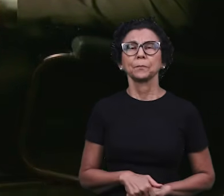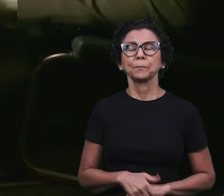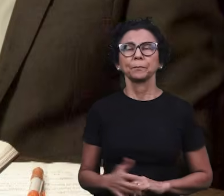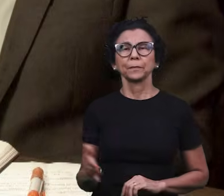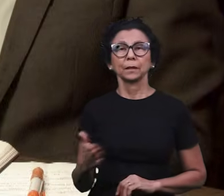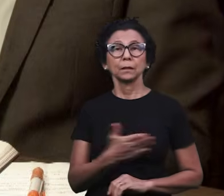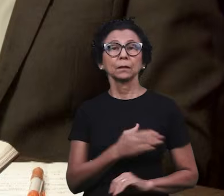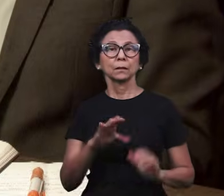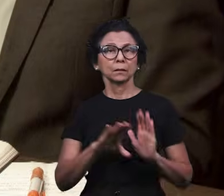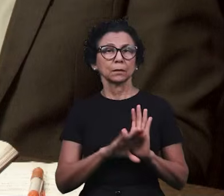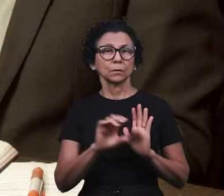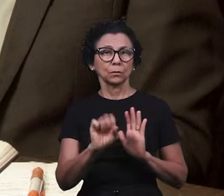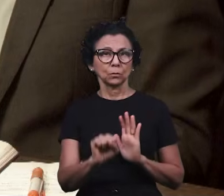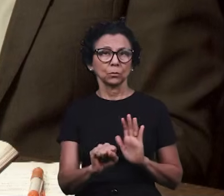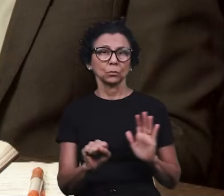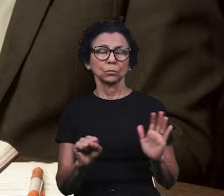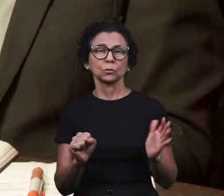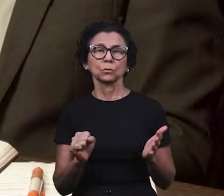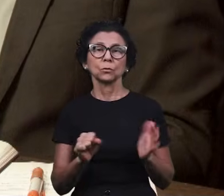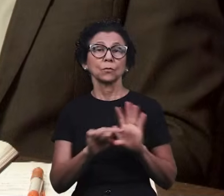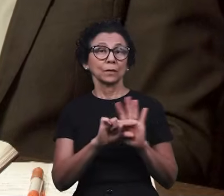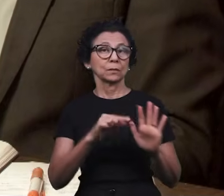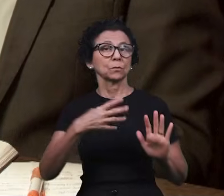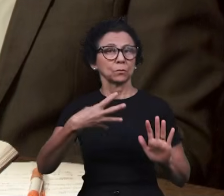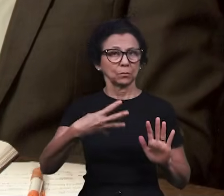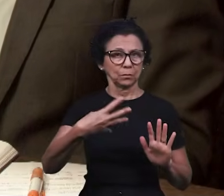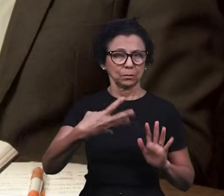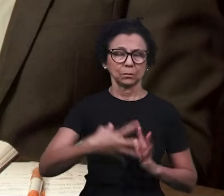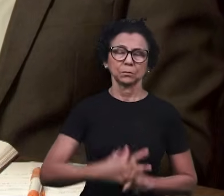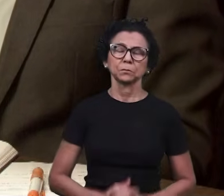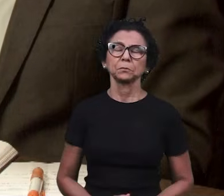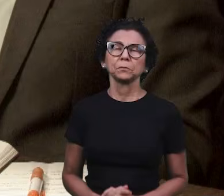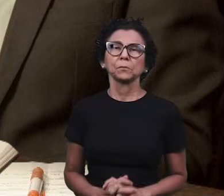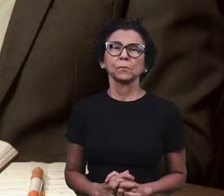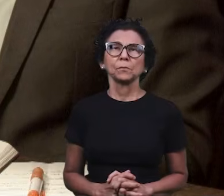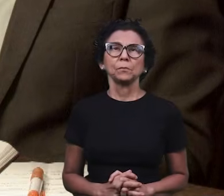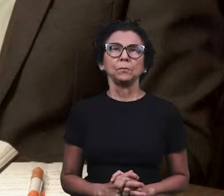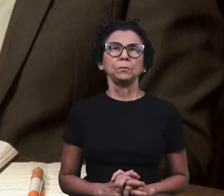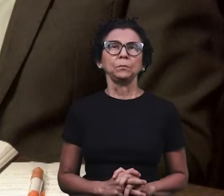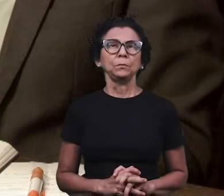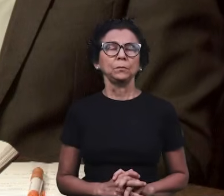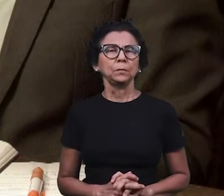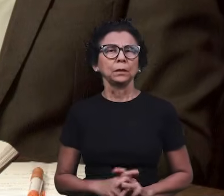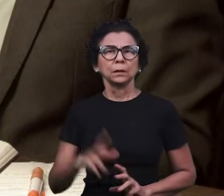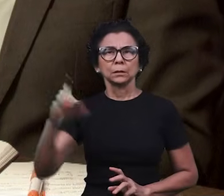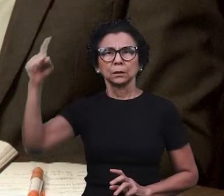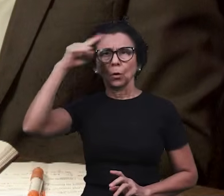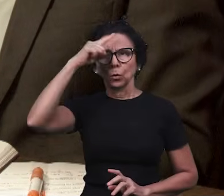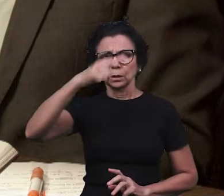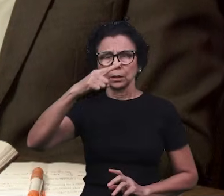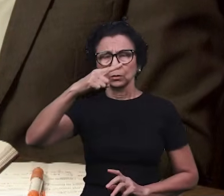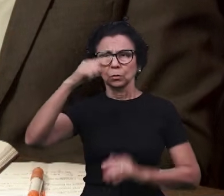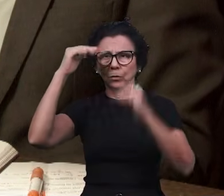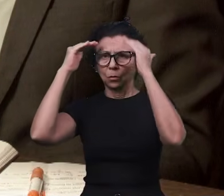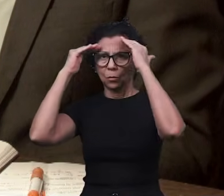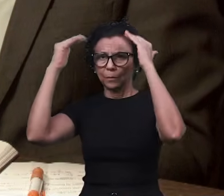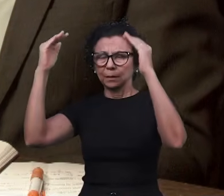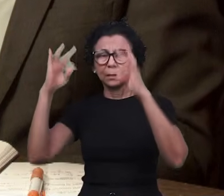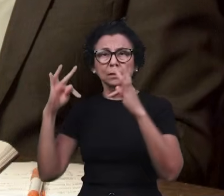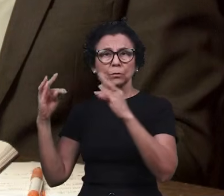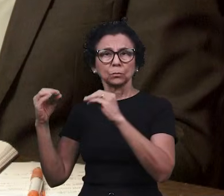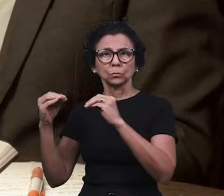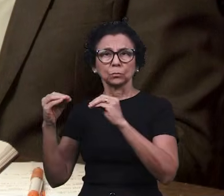8, no estúdio de hoje, no verso 4, você já vê assim: tudo conforme Deus ordenara. Moisés fez tudo.